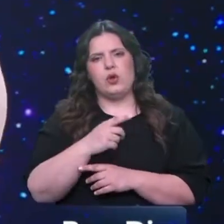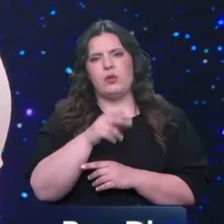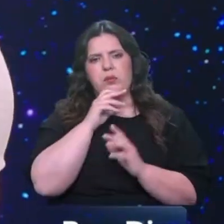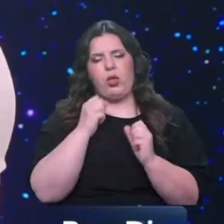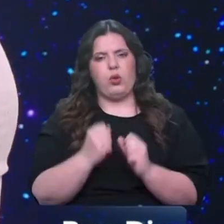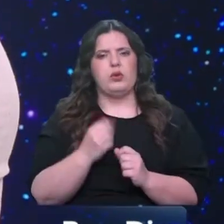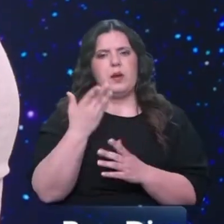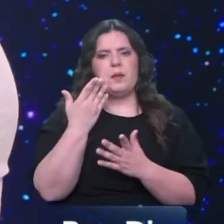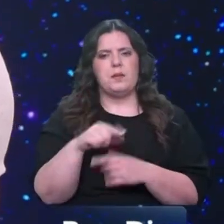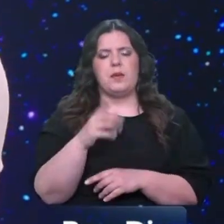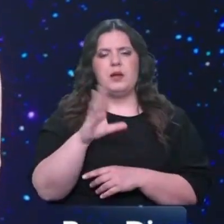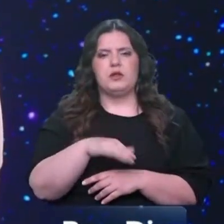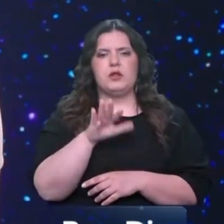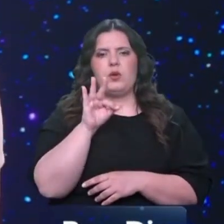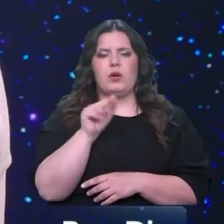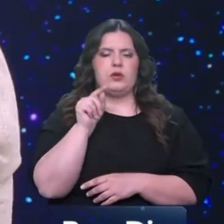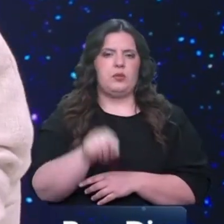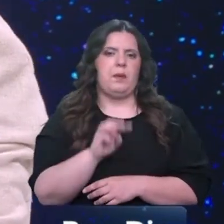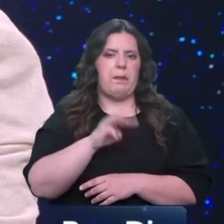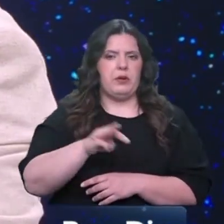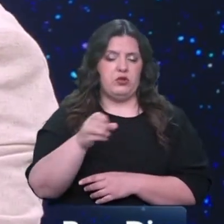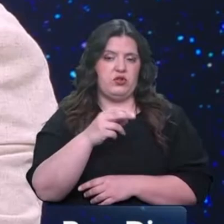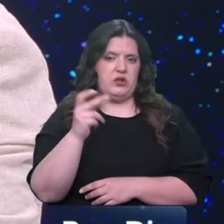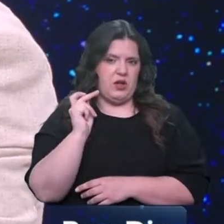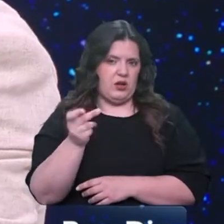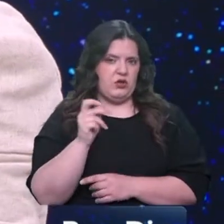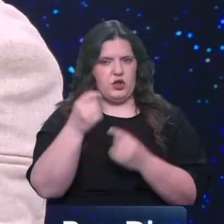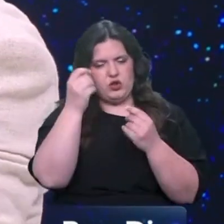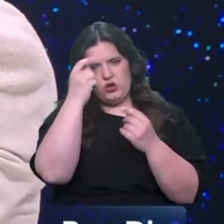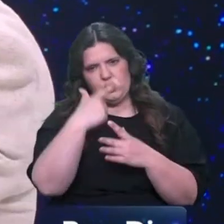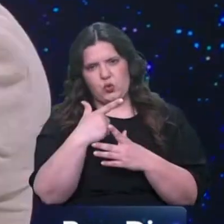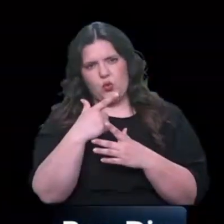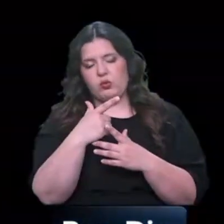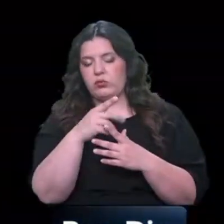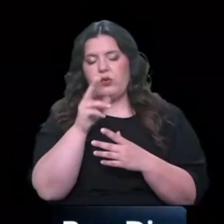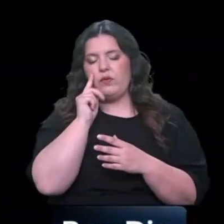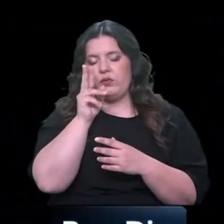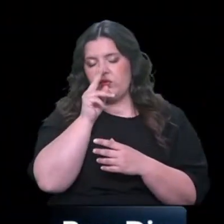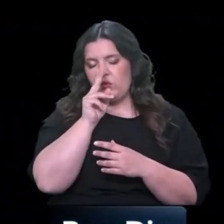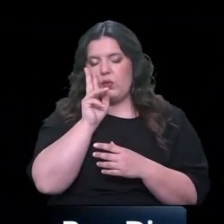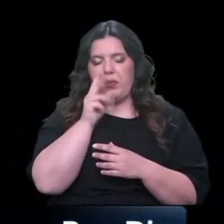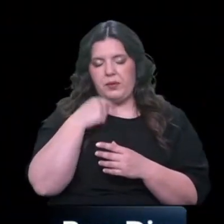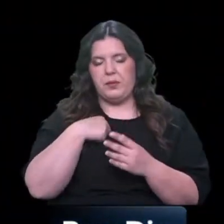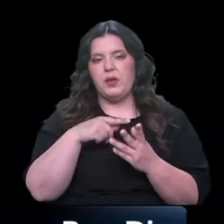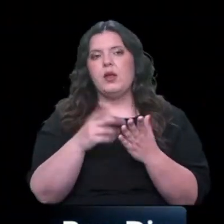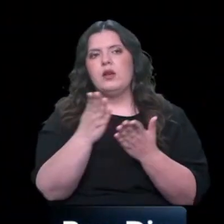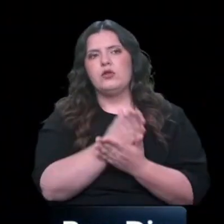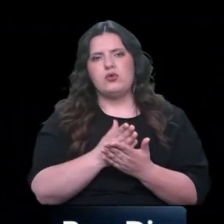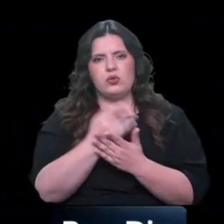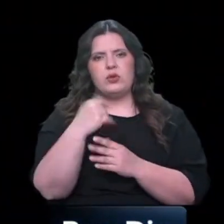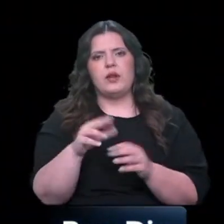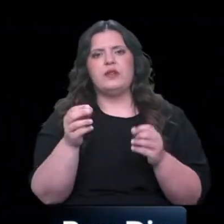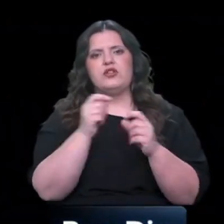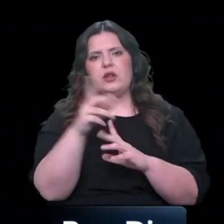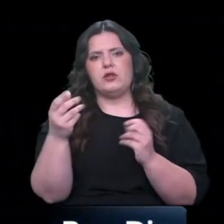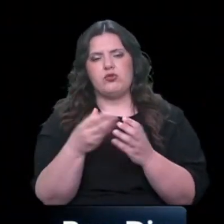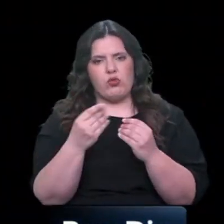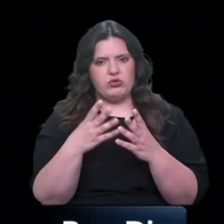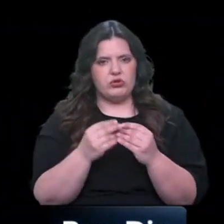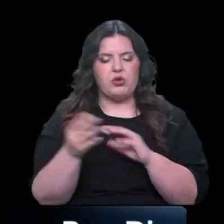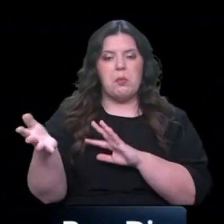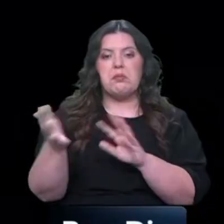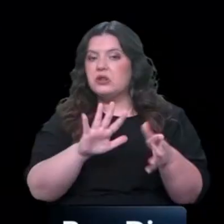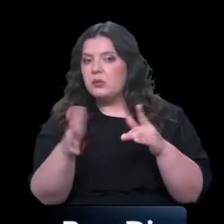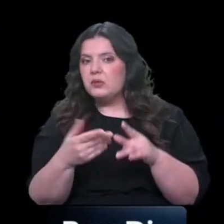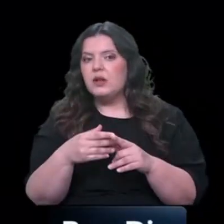mais de 4 mil milhões de anos, mas este estudo versou sobre uma enorme quantidade de estrelas com